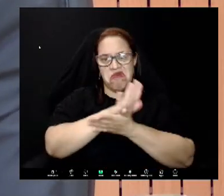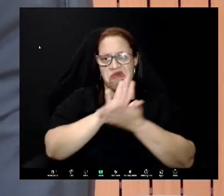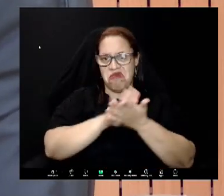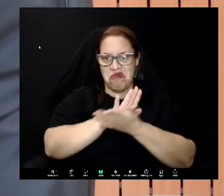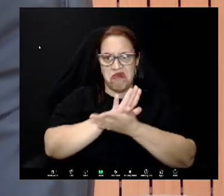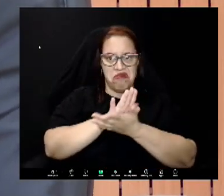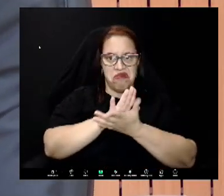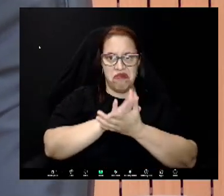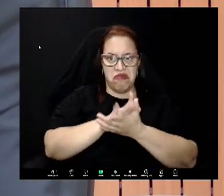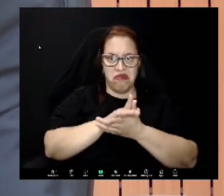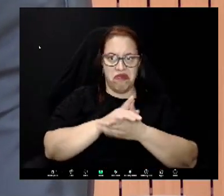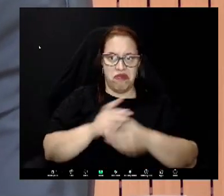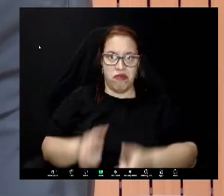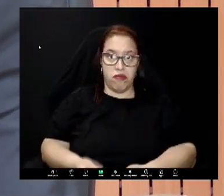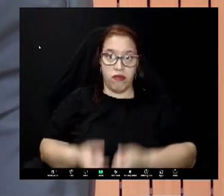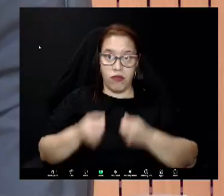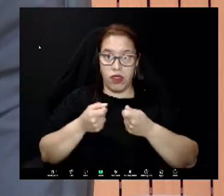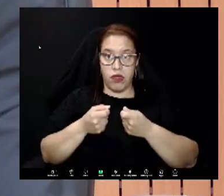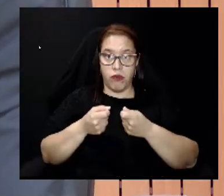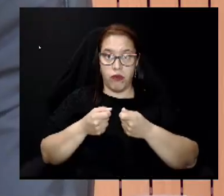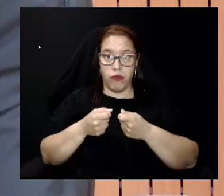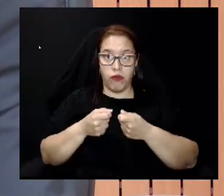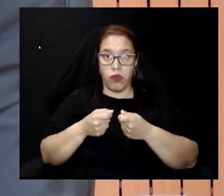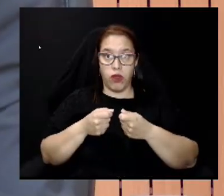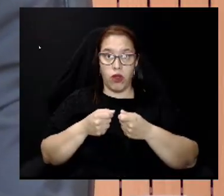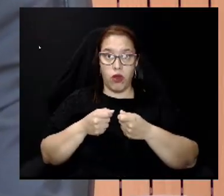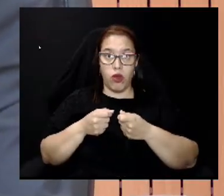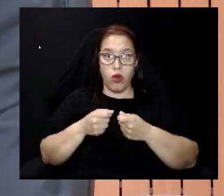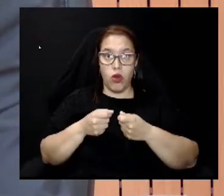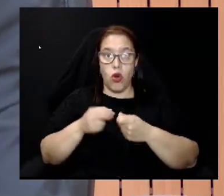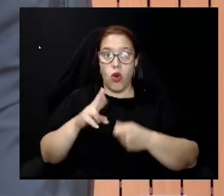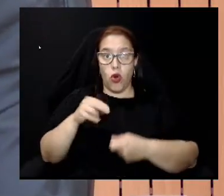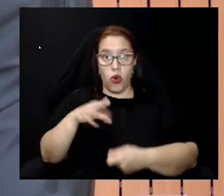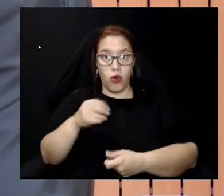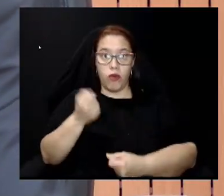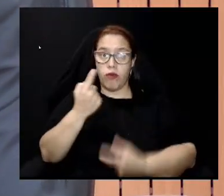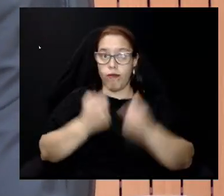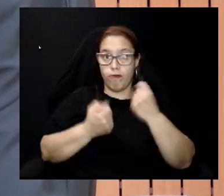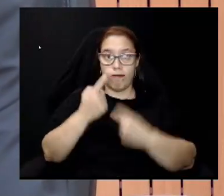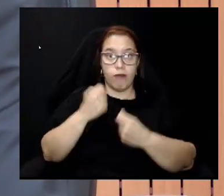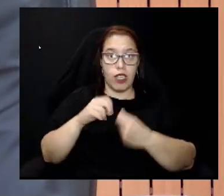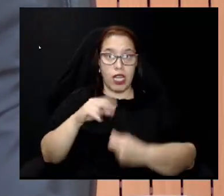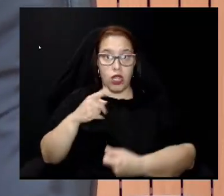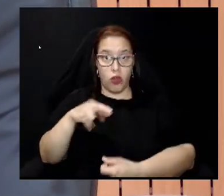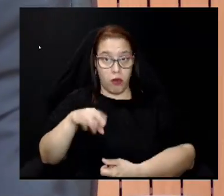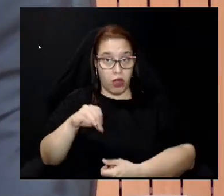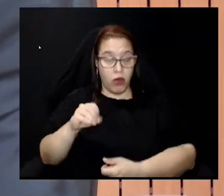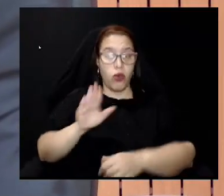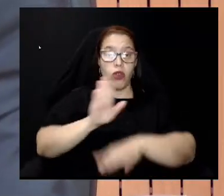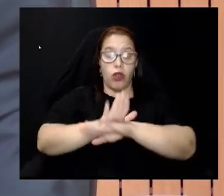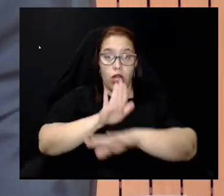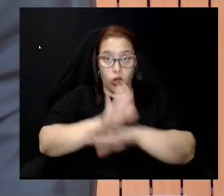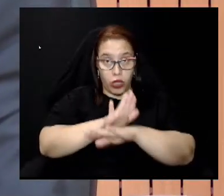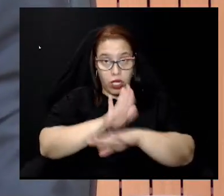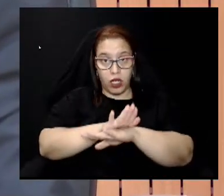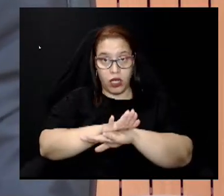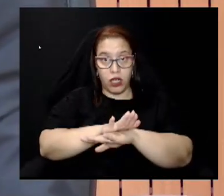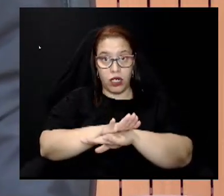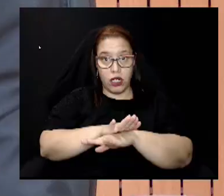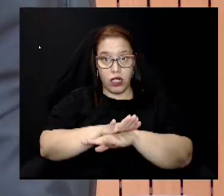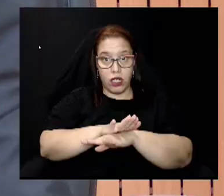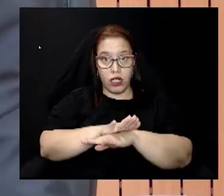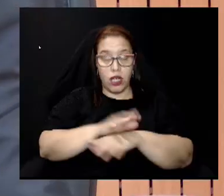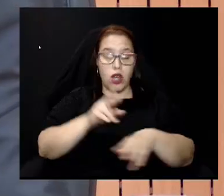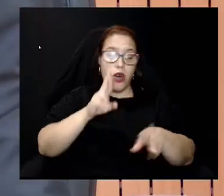de ovário. Ter o robô, talvez, para algumas cirurgias, que é câncer de endométrio, ajudaria muito, e para câncer de próstata no